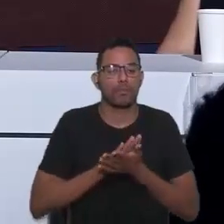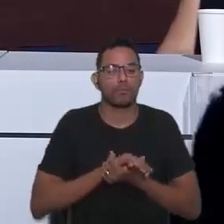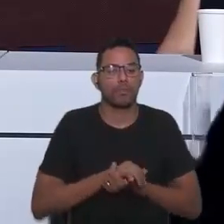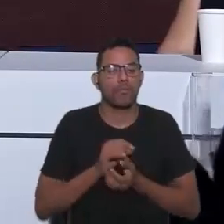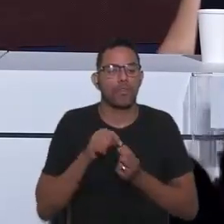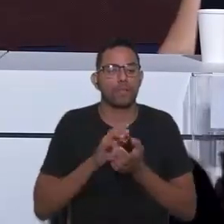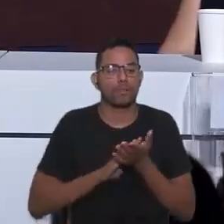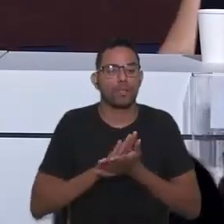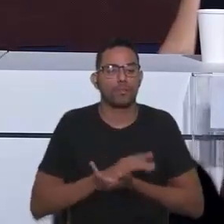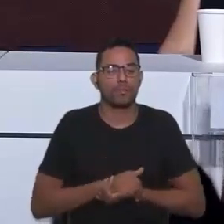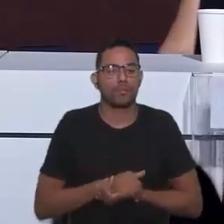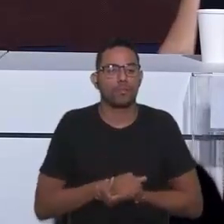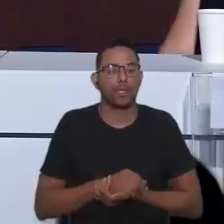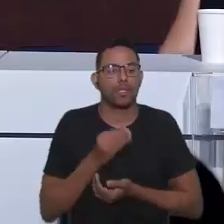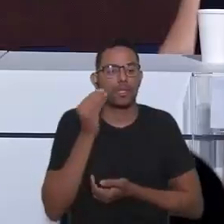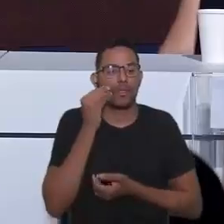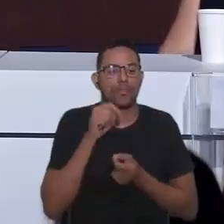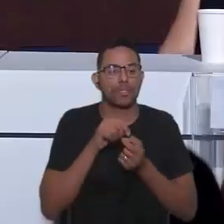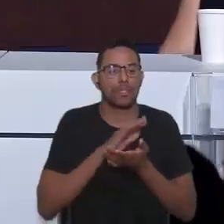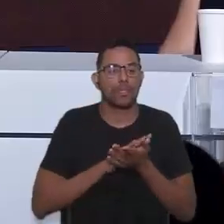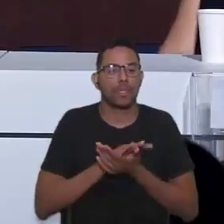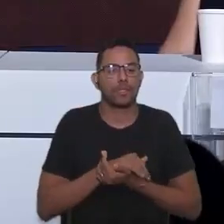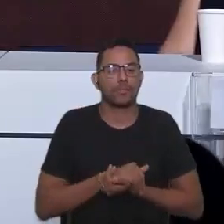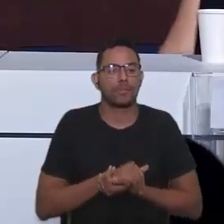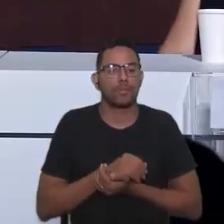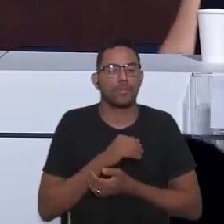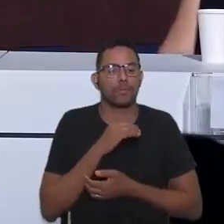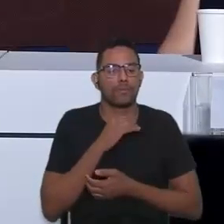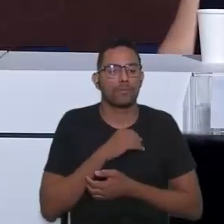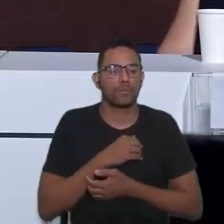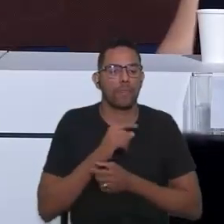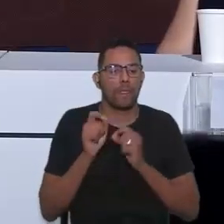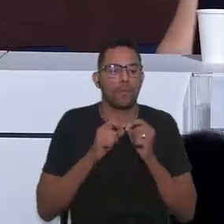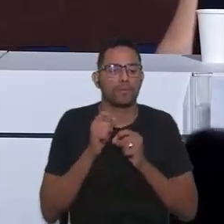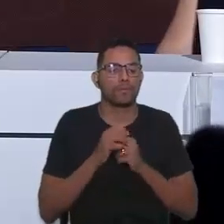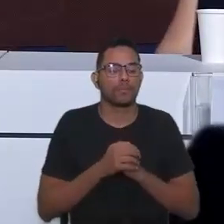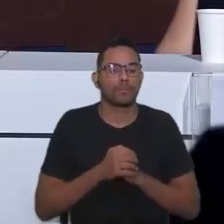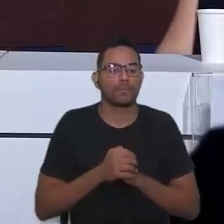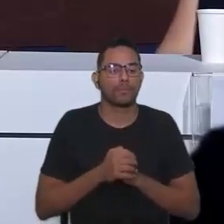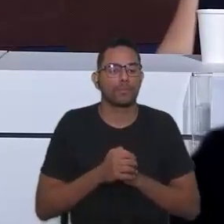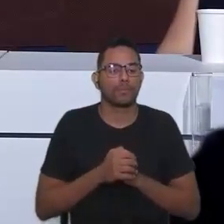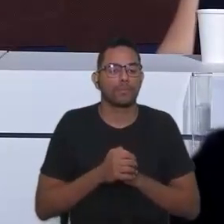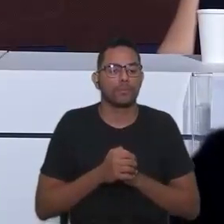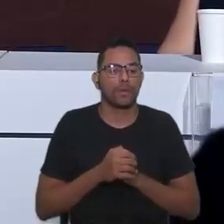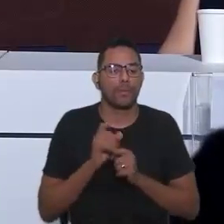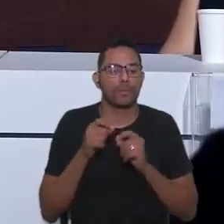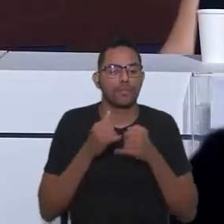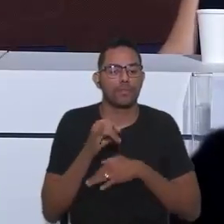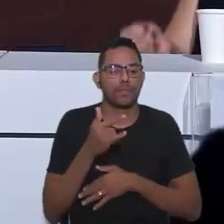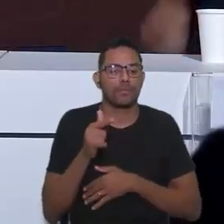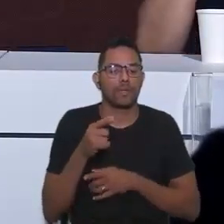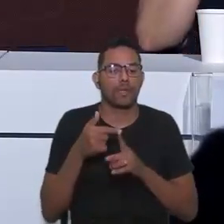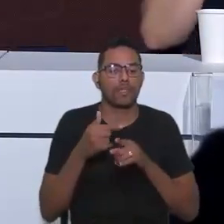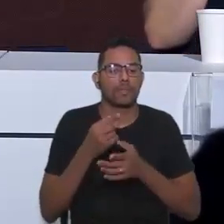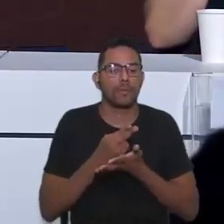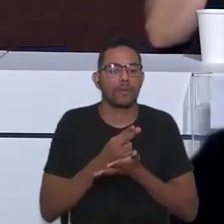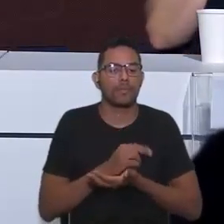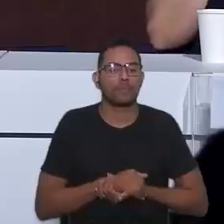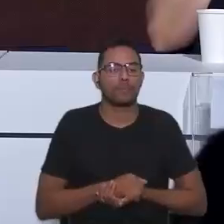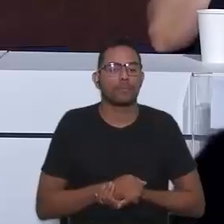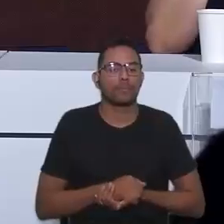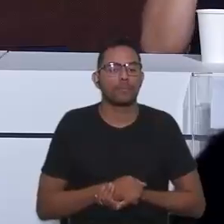não faço nada, eu tento não fazer nada que seja demasiado emotivo ou que seja emotivo sem uma causa